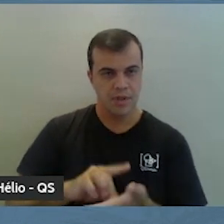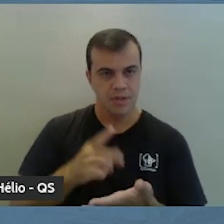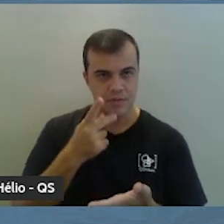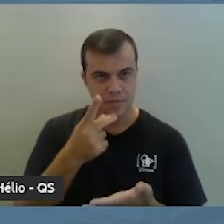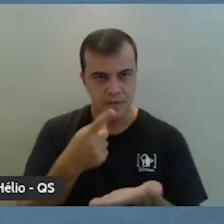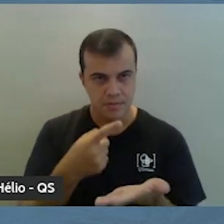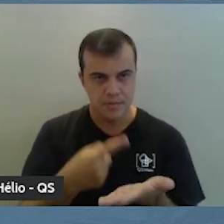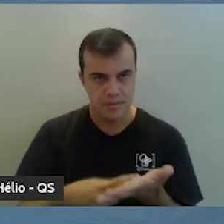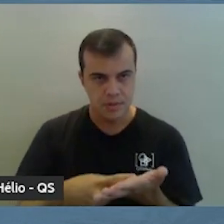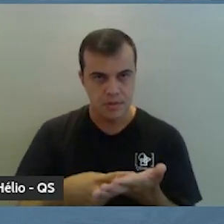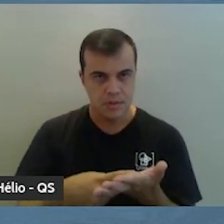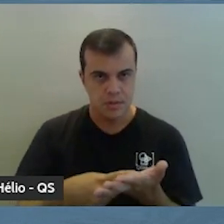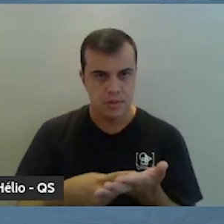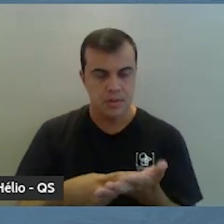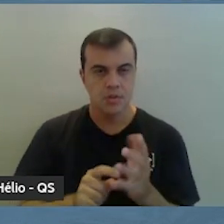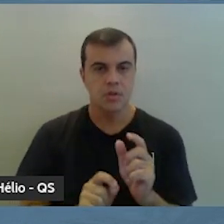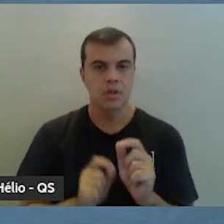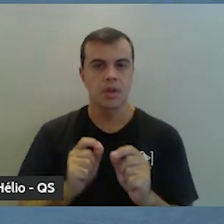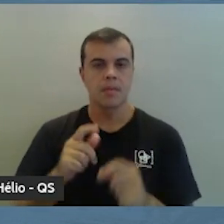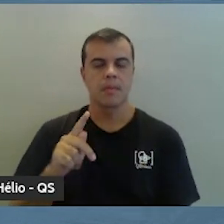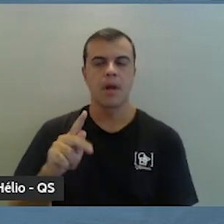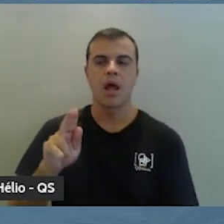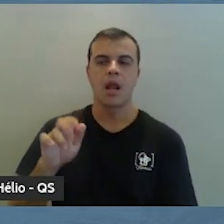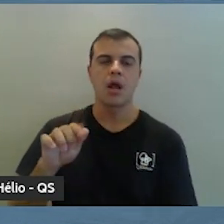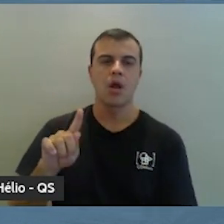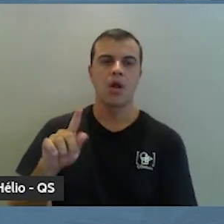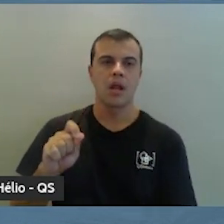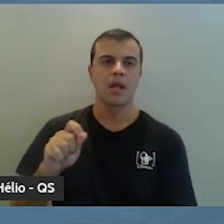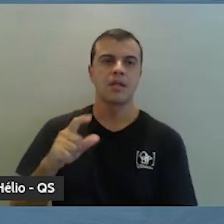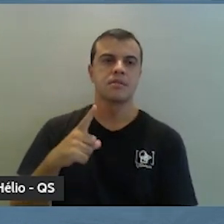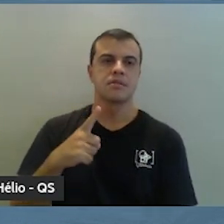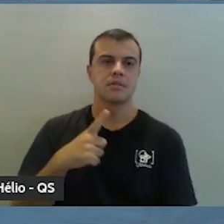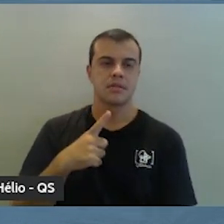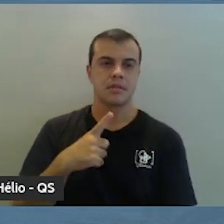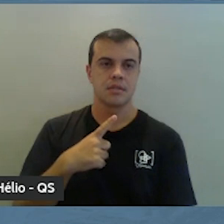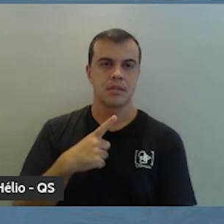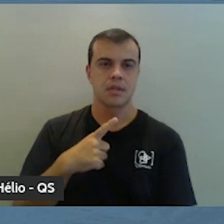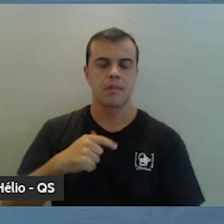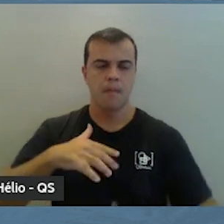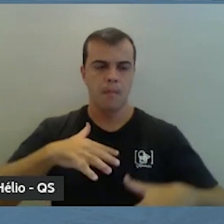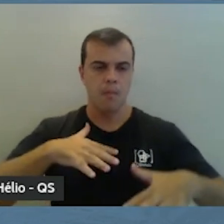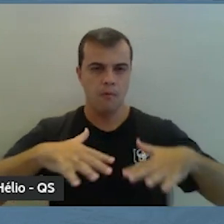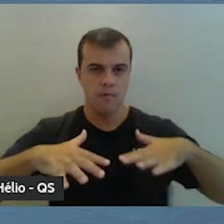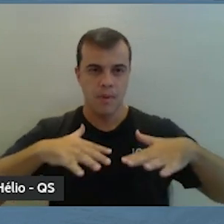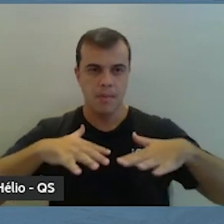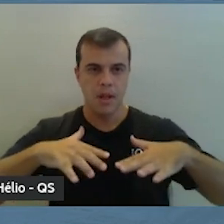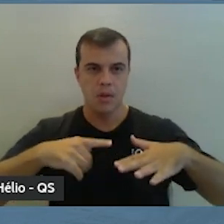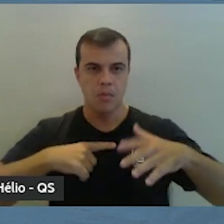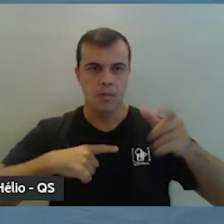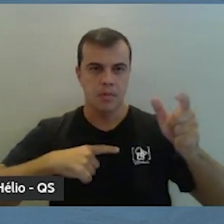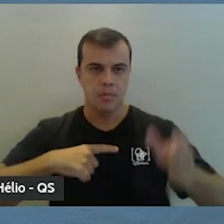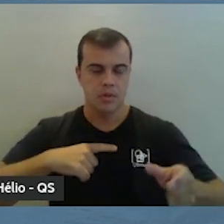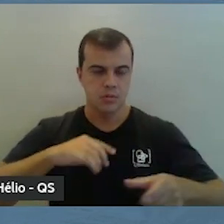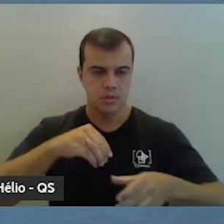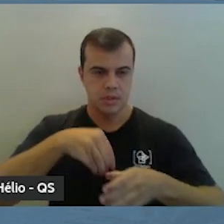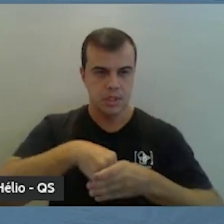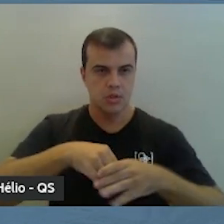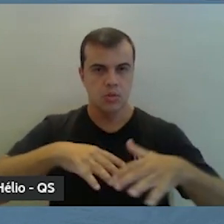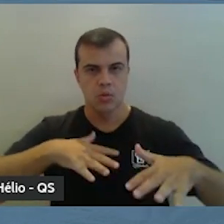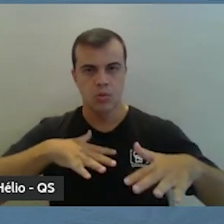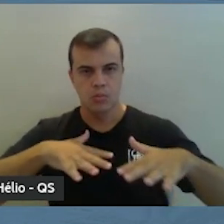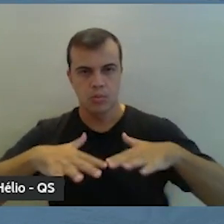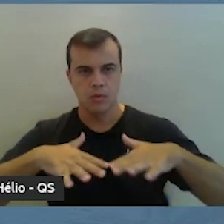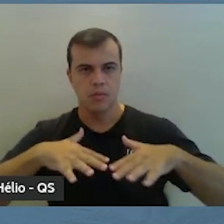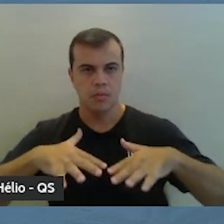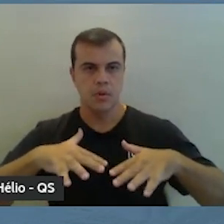o parangolé do Oiticica. O parangolé só existe quando ele está em movimento, quando tem uma pessoa dentro se movimentando, tal qual